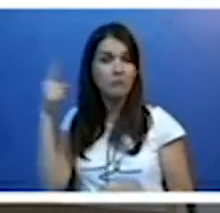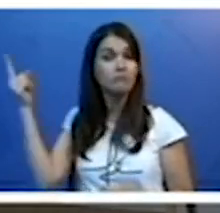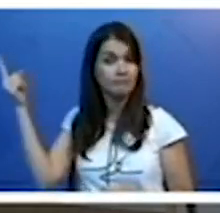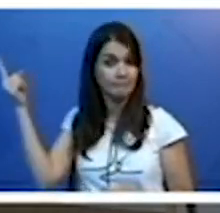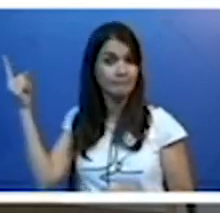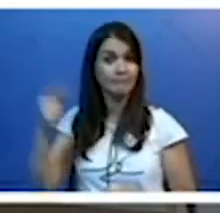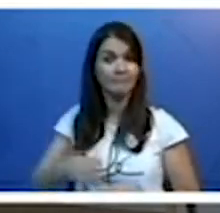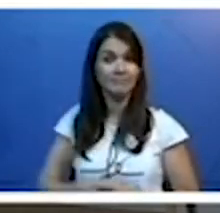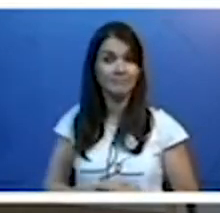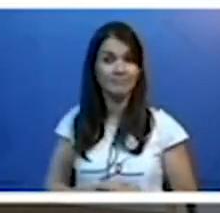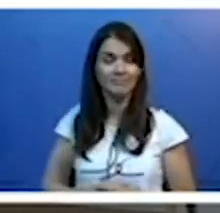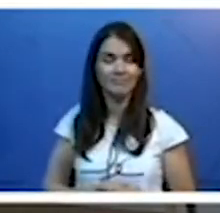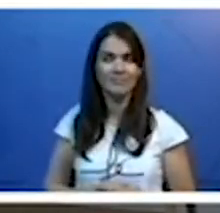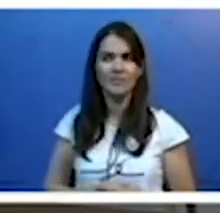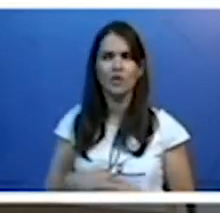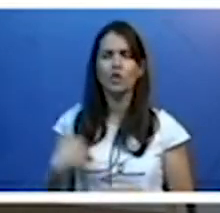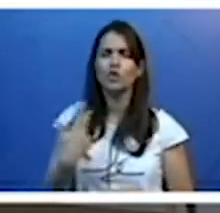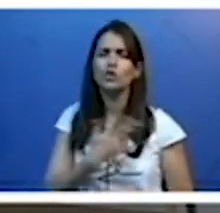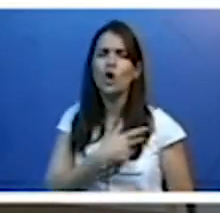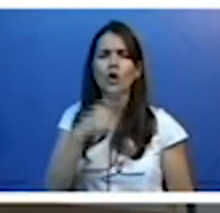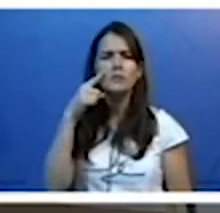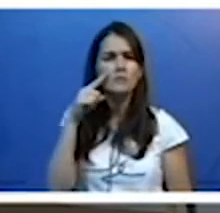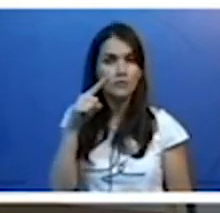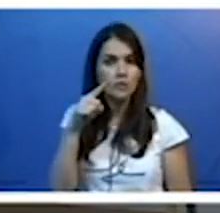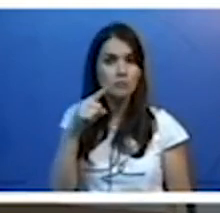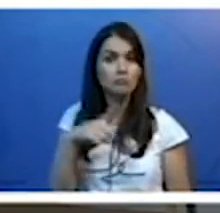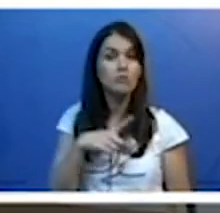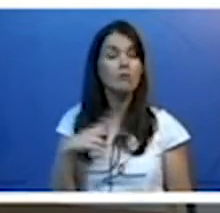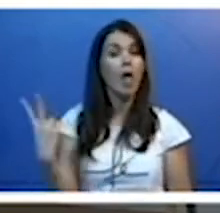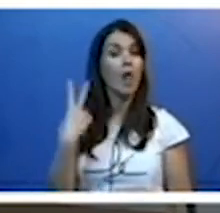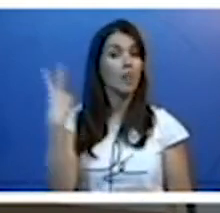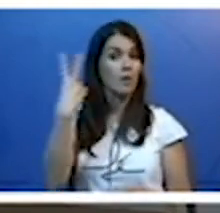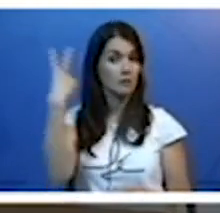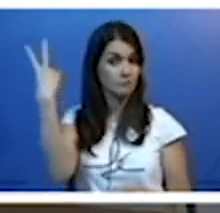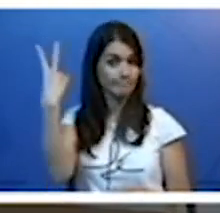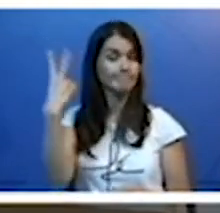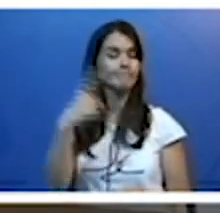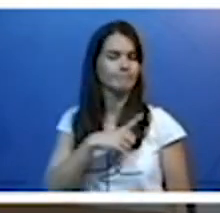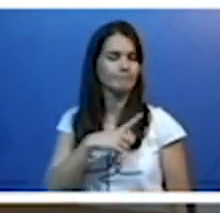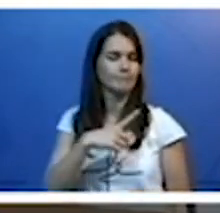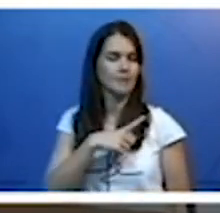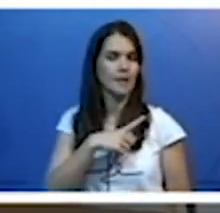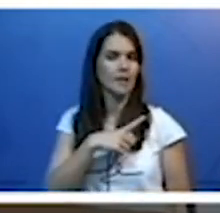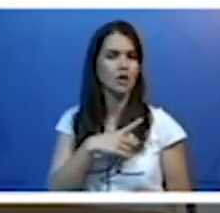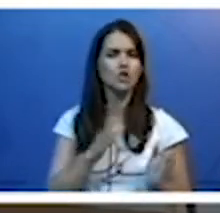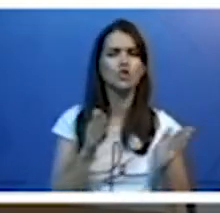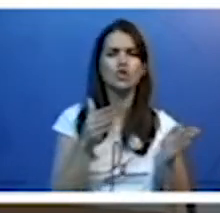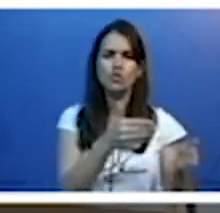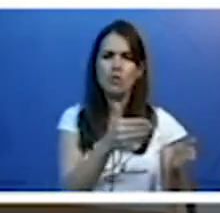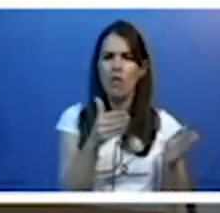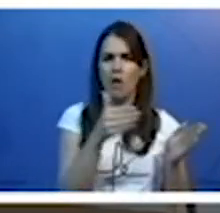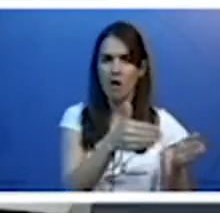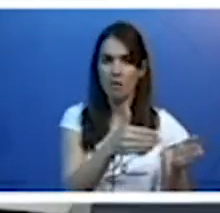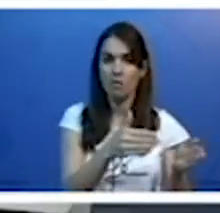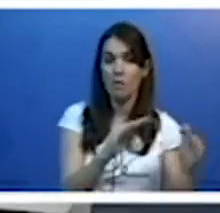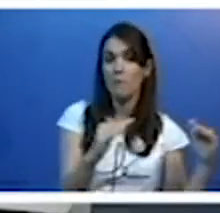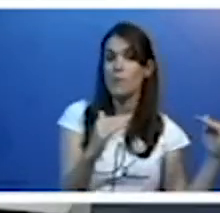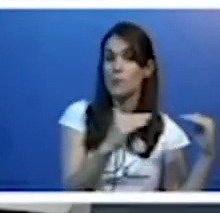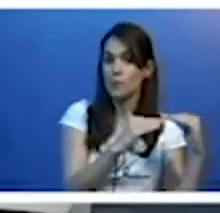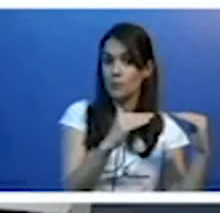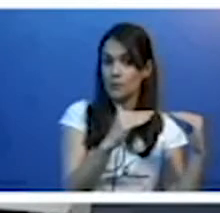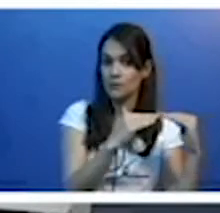Nós vimos nas grandezas diretamente proporcionais. Se elas são